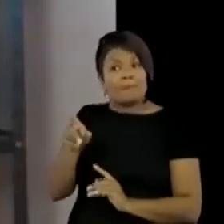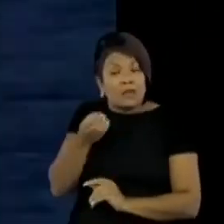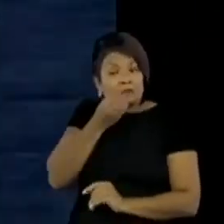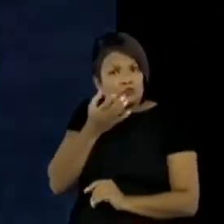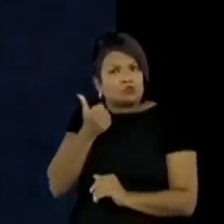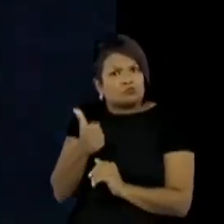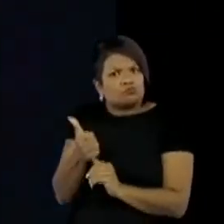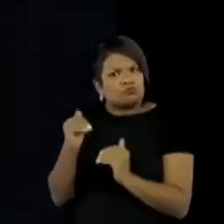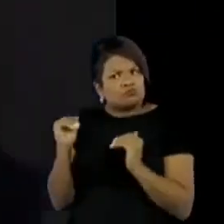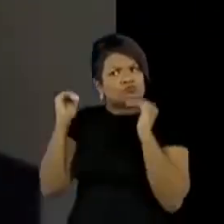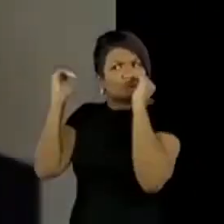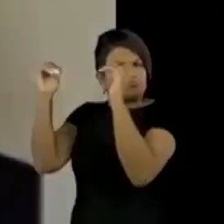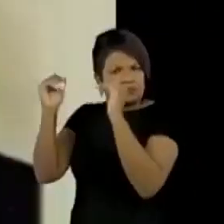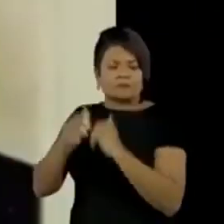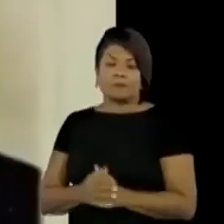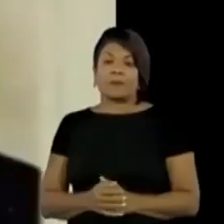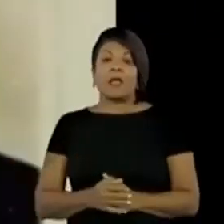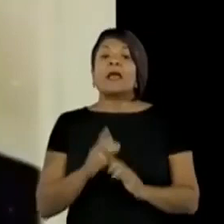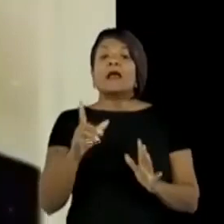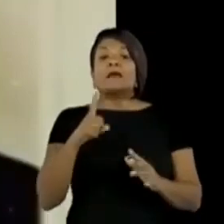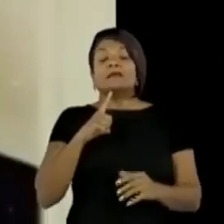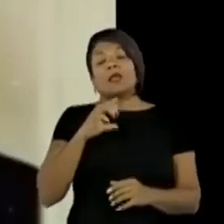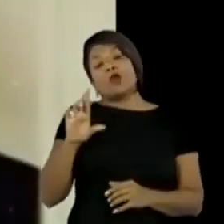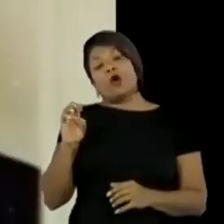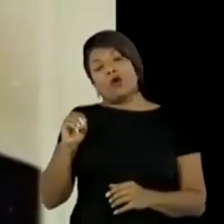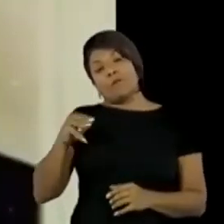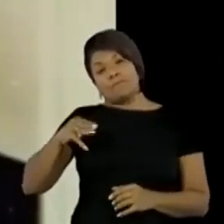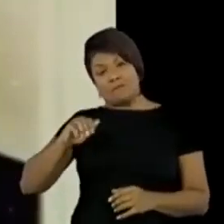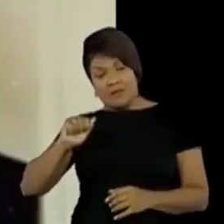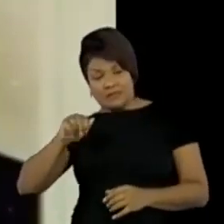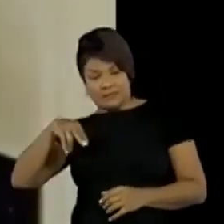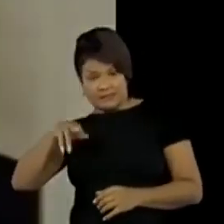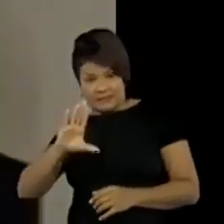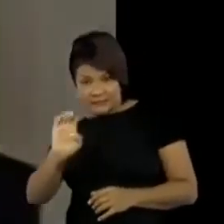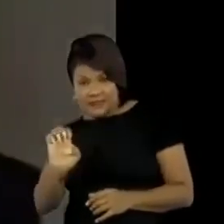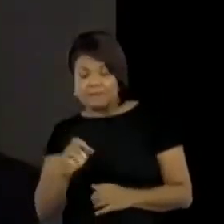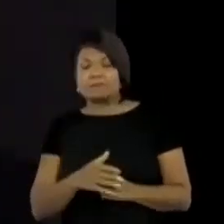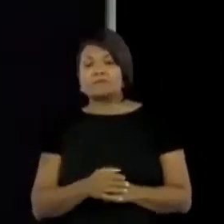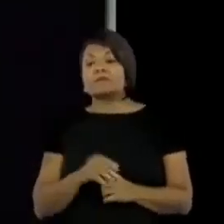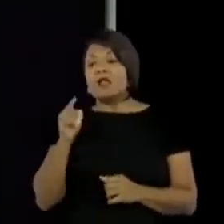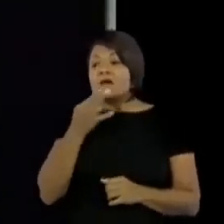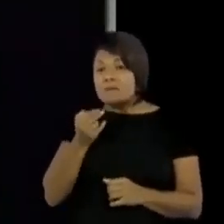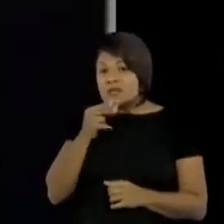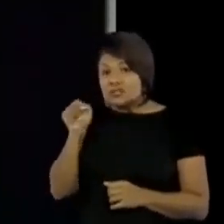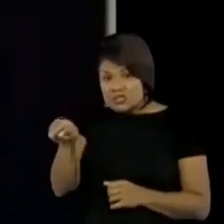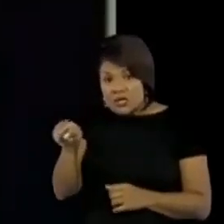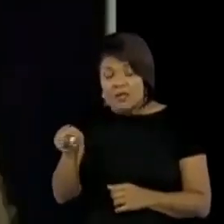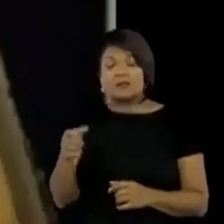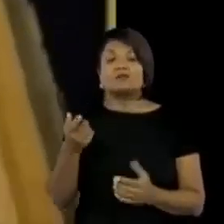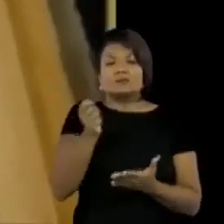sucedida. Além dos romances, Machado escreveu cerca de 200 contos. São